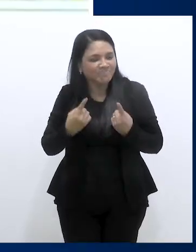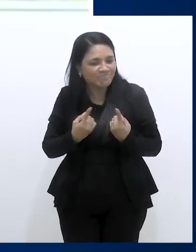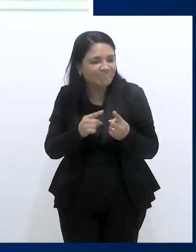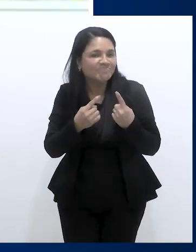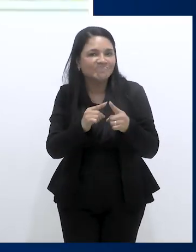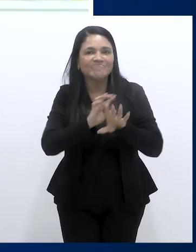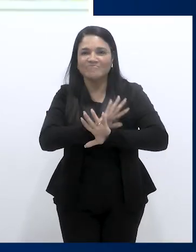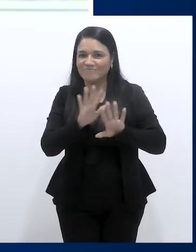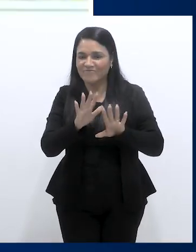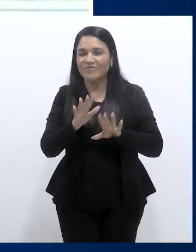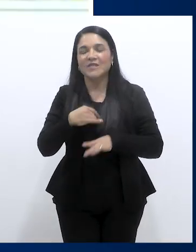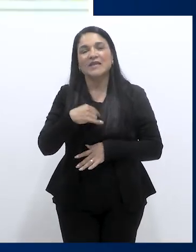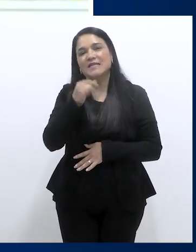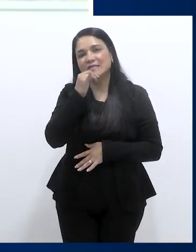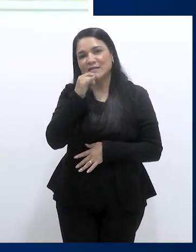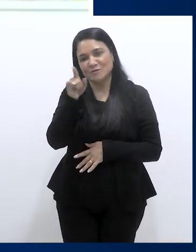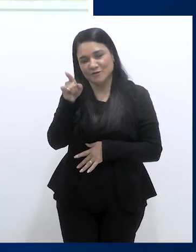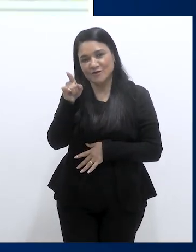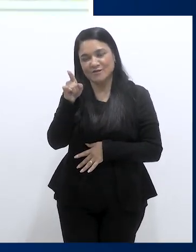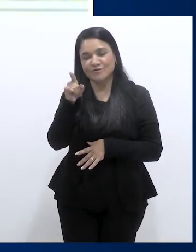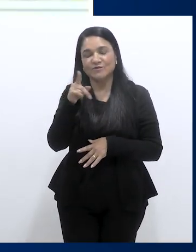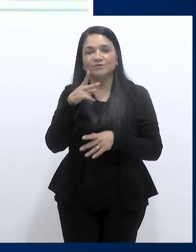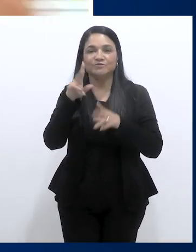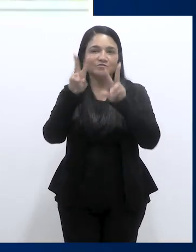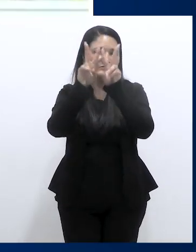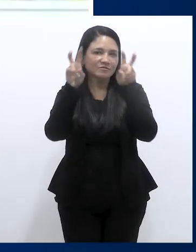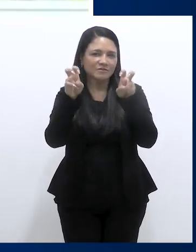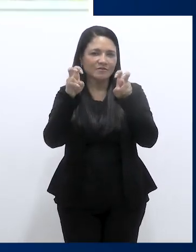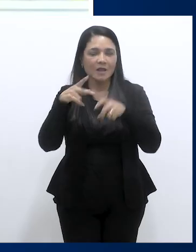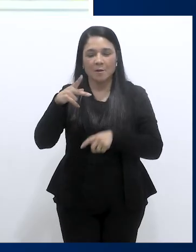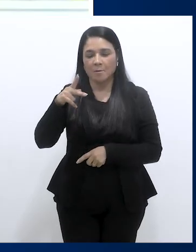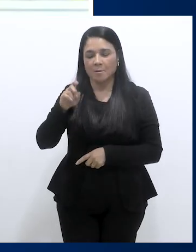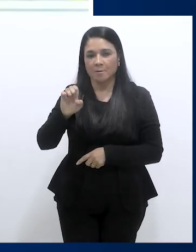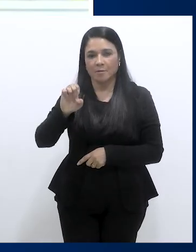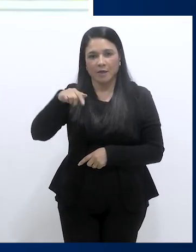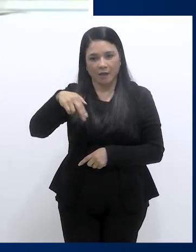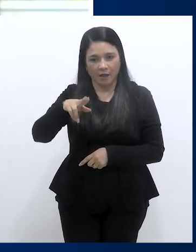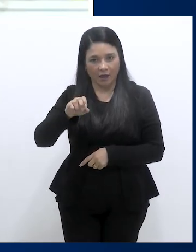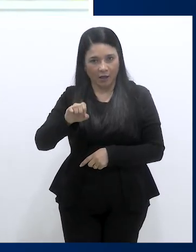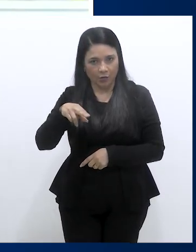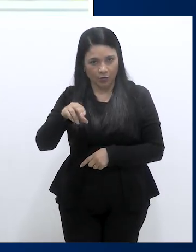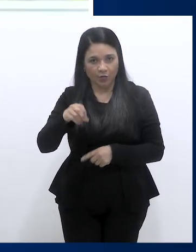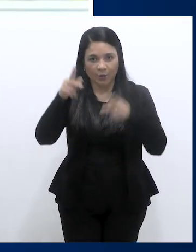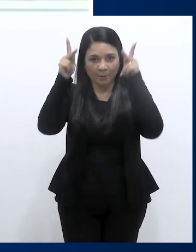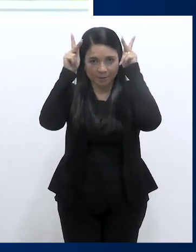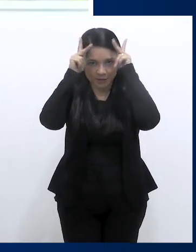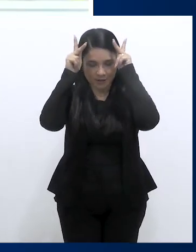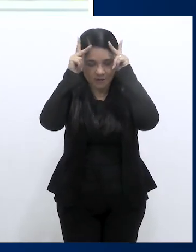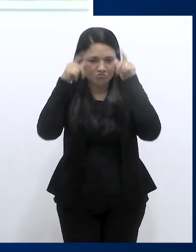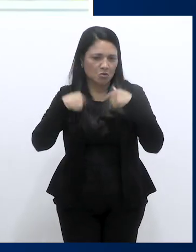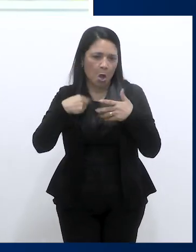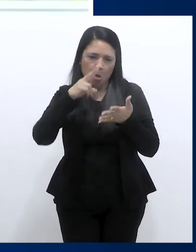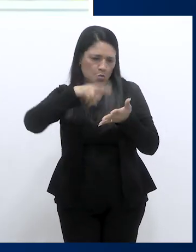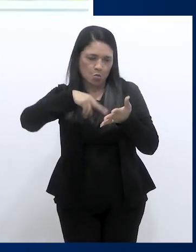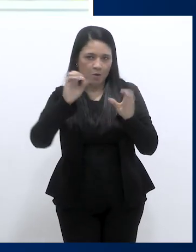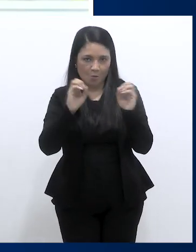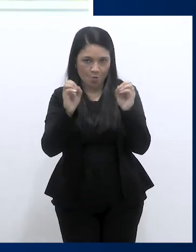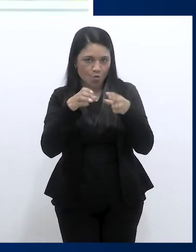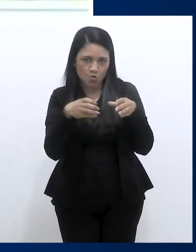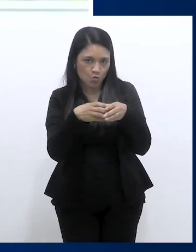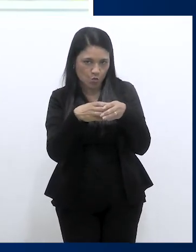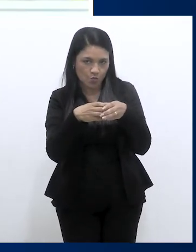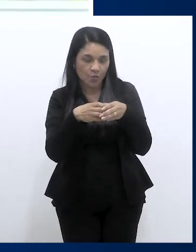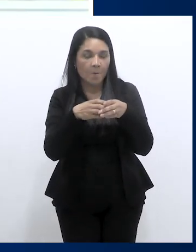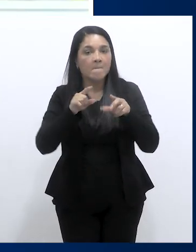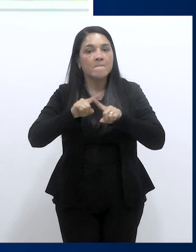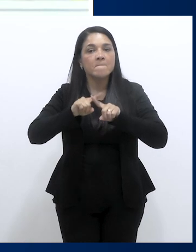instigante. Então, assim, só para dar um exemplo, você falou do Pequeno Príncipe. A gente não leu o Pequeno Príncipe, embora todas já tenham lido o Pequeno Príncipe, a gente